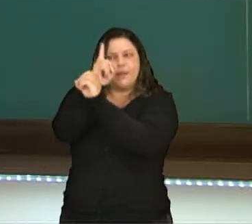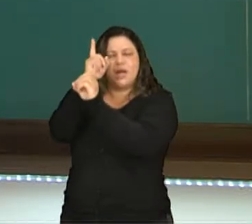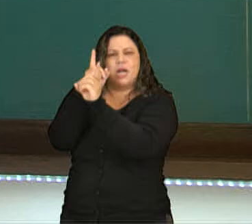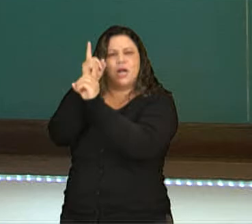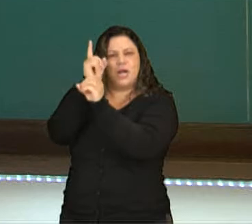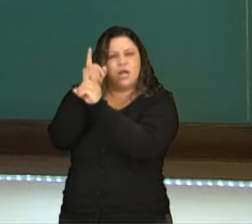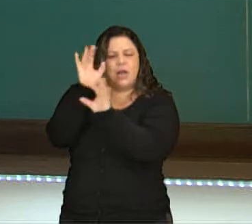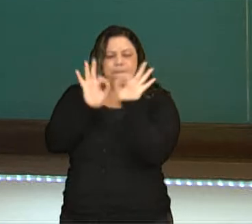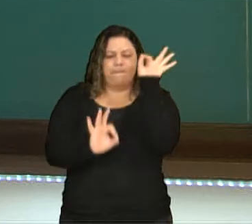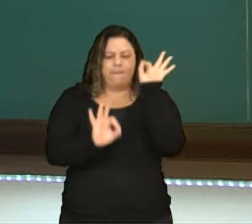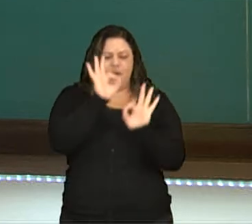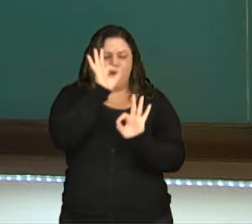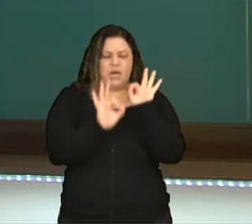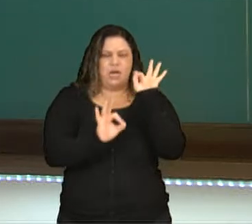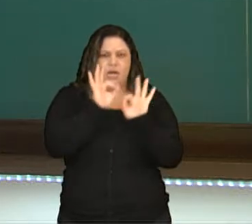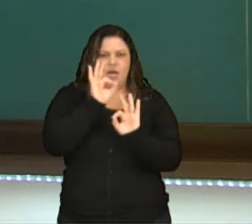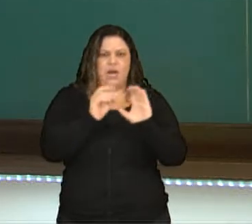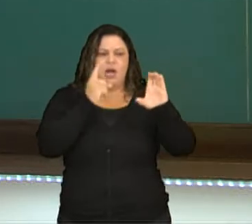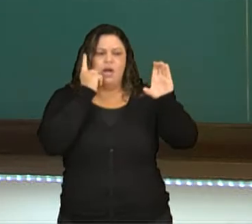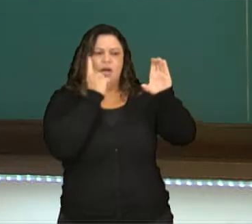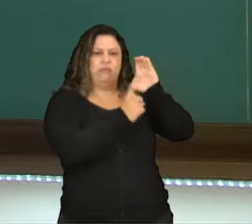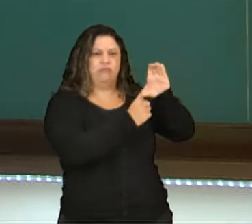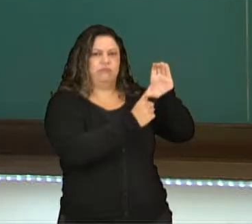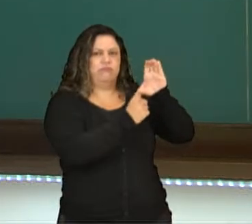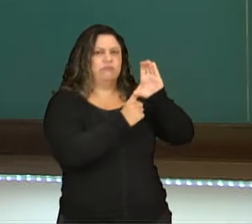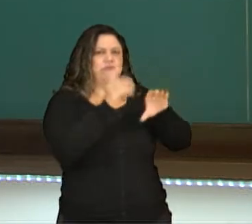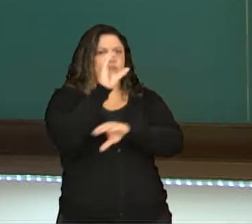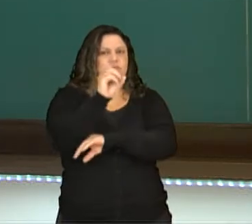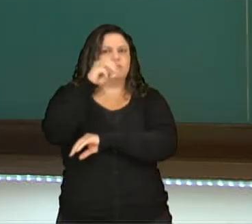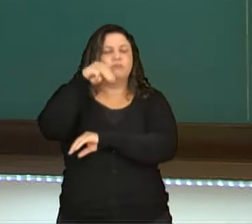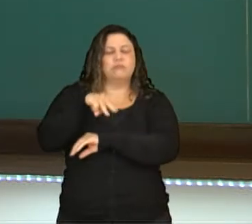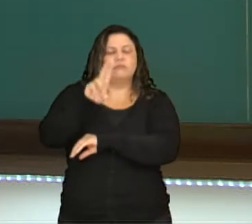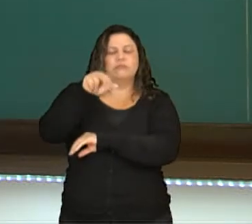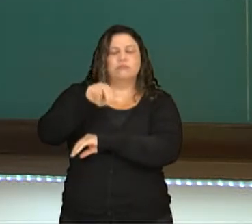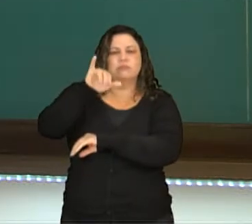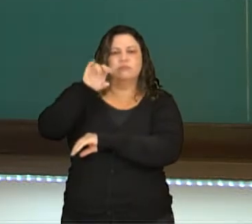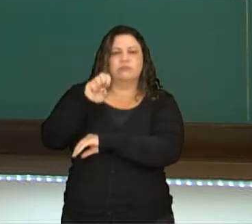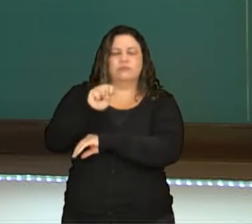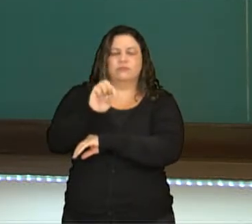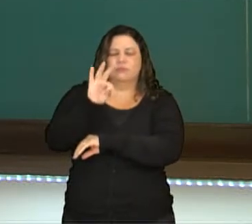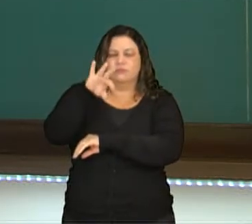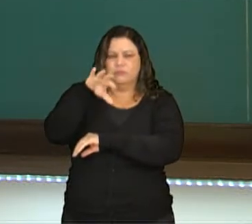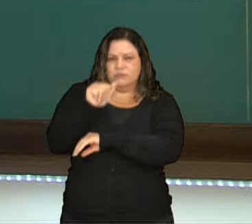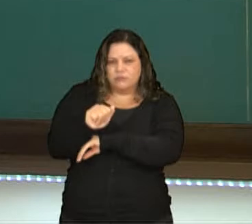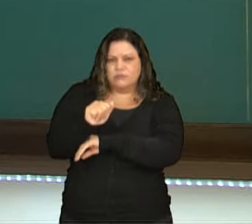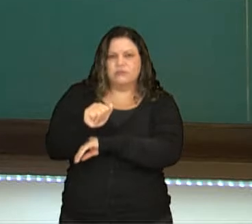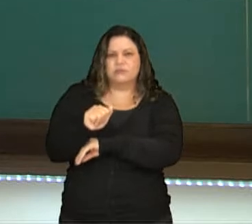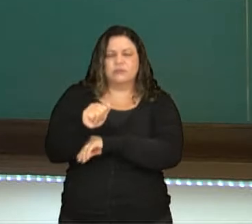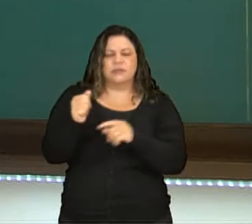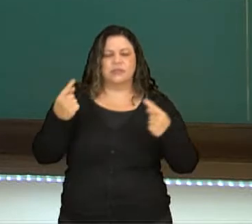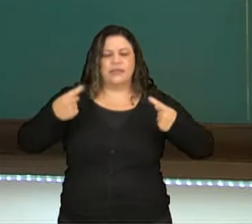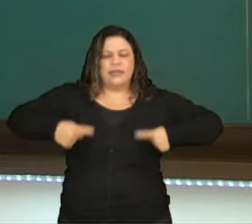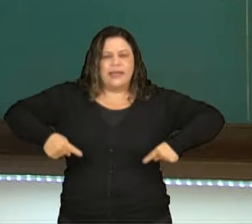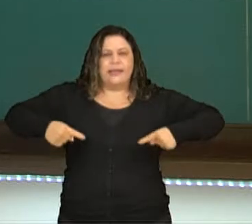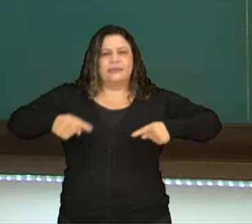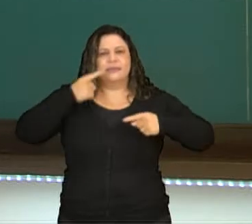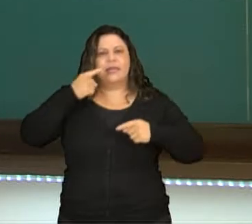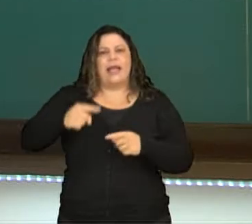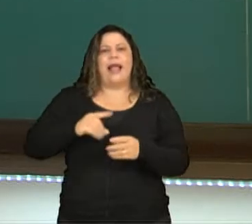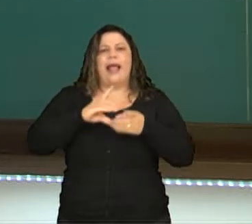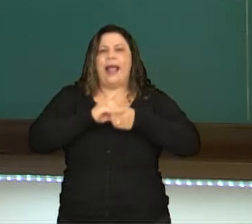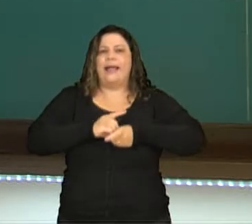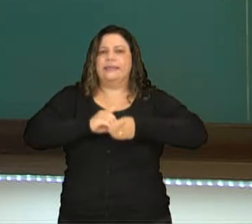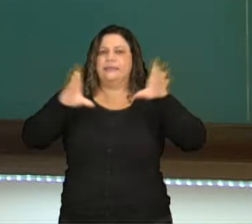plano comunista para destruir a democracia no Brasil. Este plano, descoberto pelo alto comando